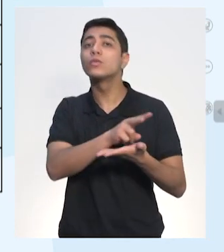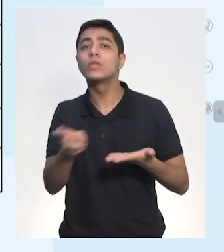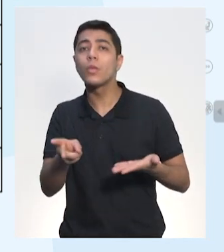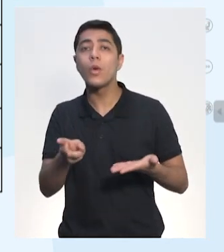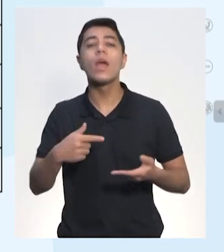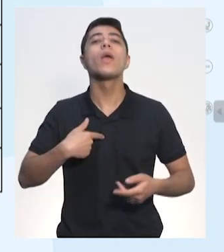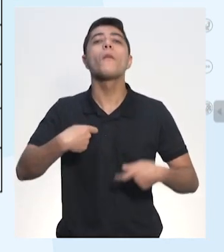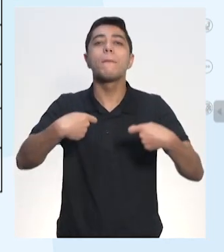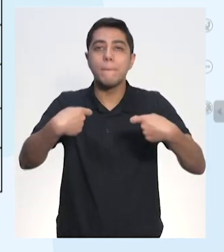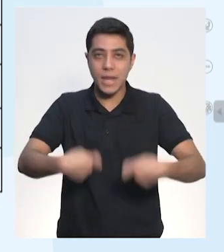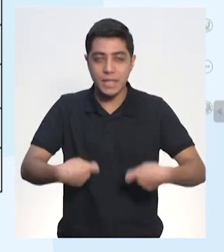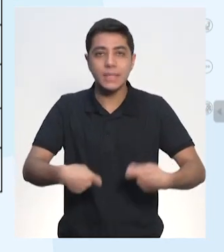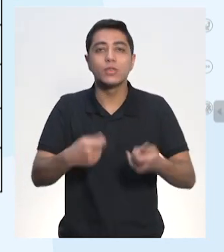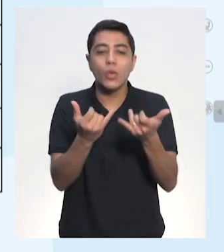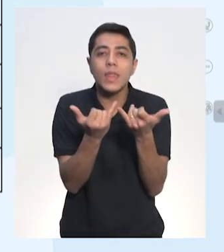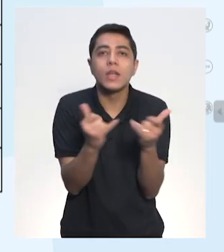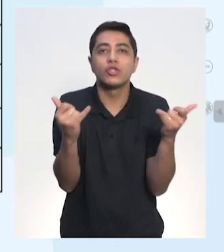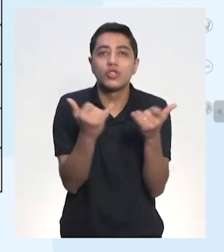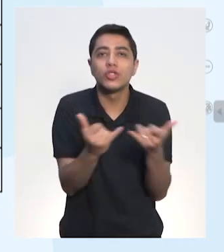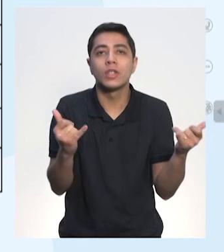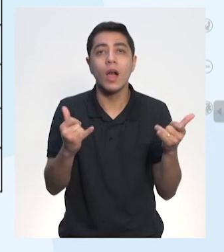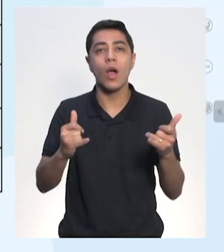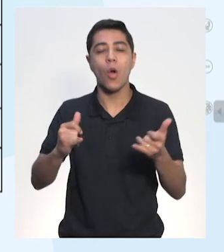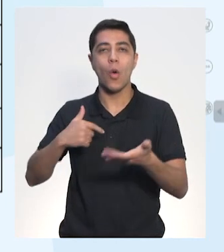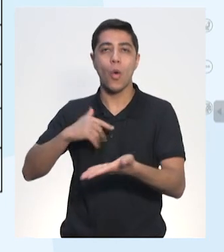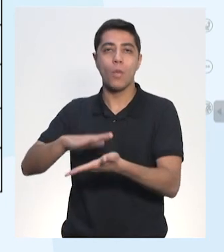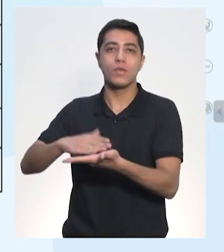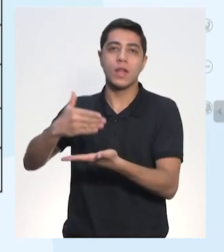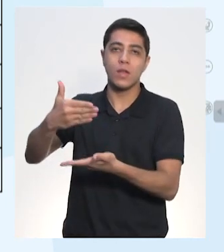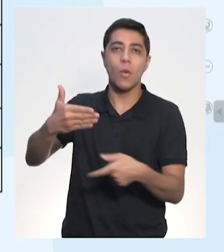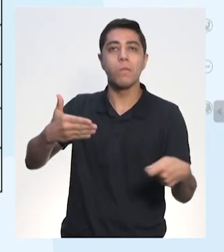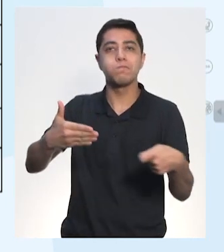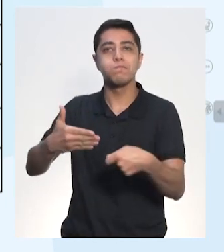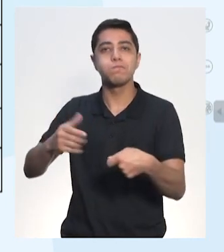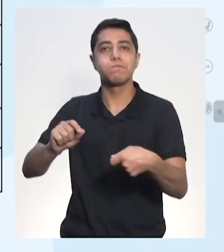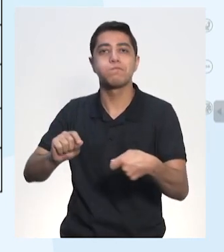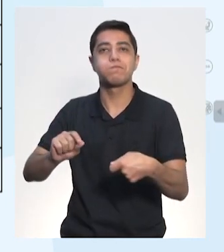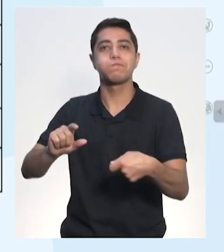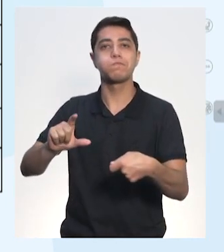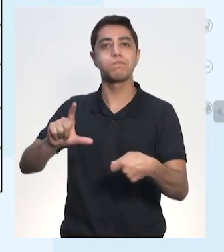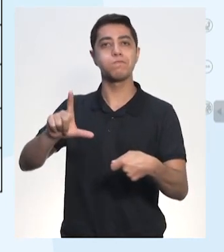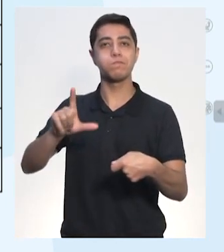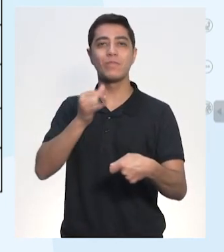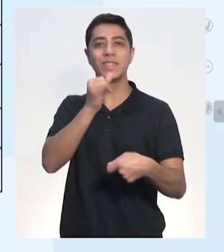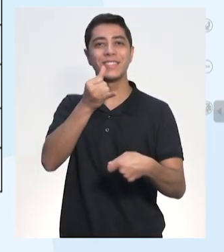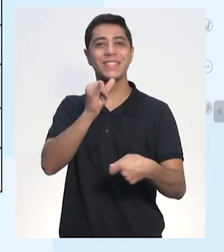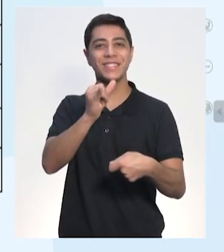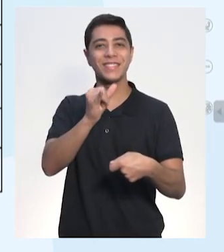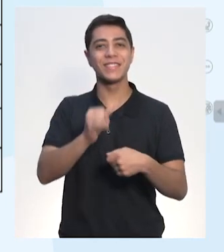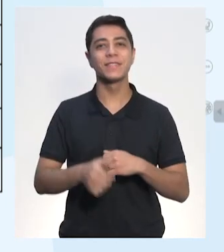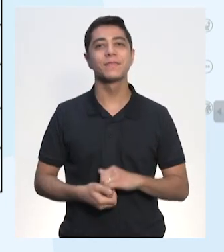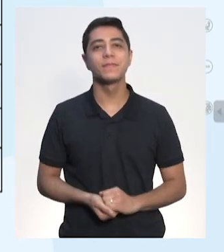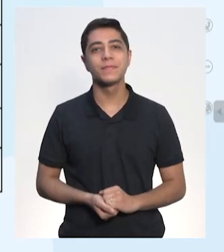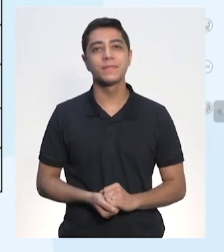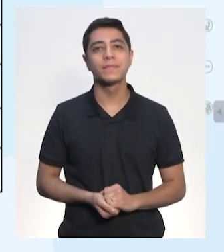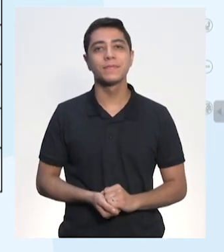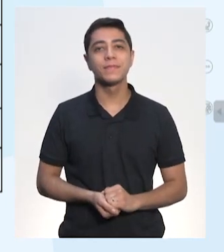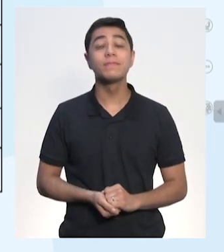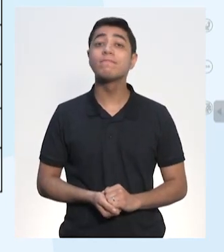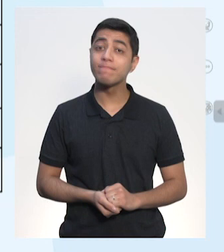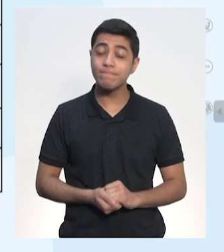para recarregar meu computador. Então, digamos que você não precisasse, só pensasse, se você